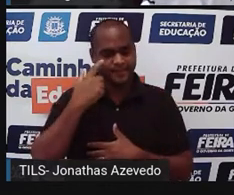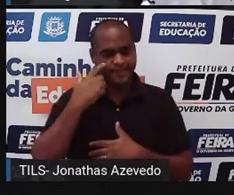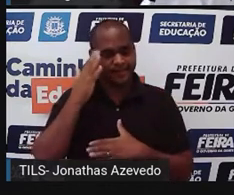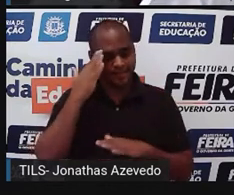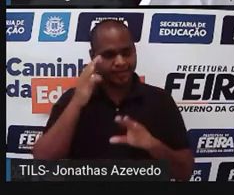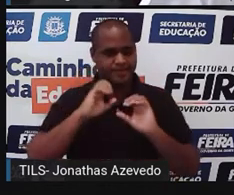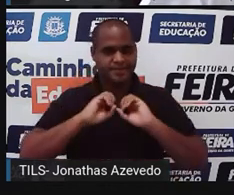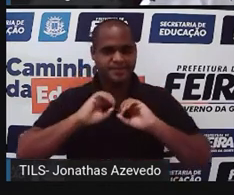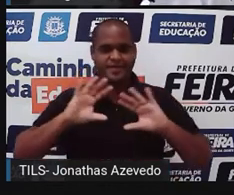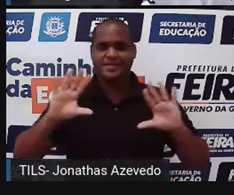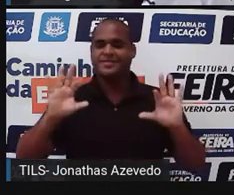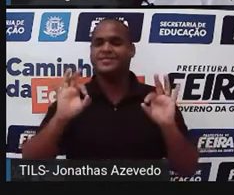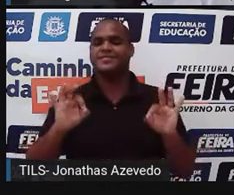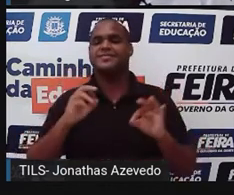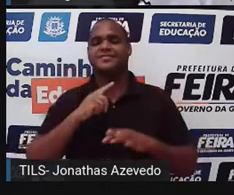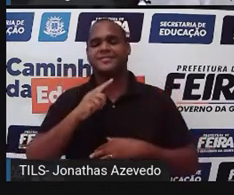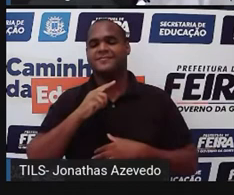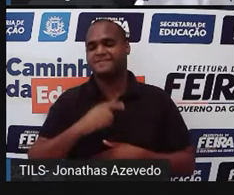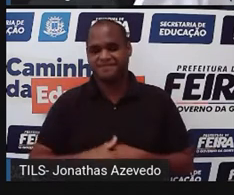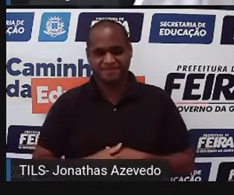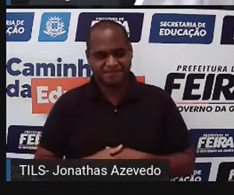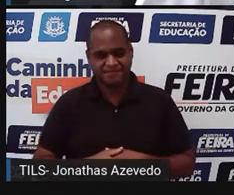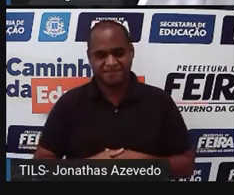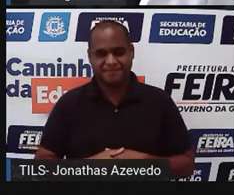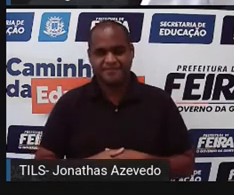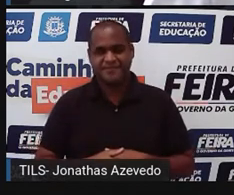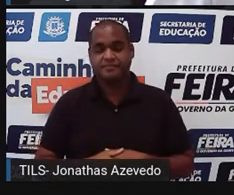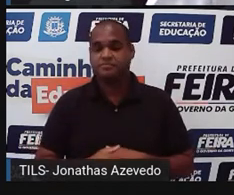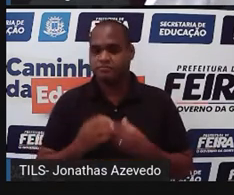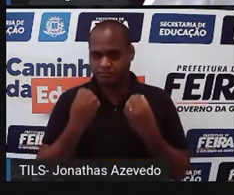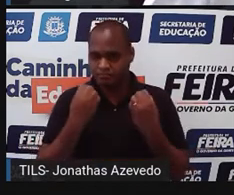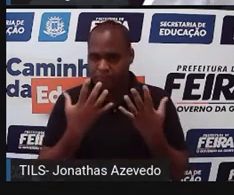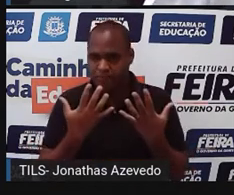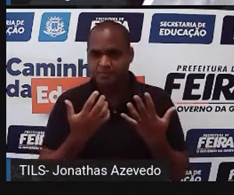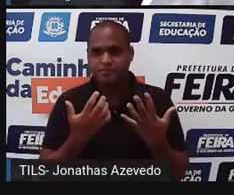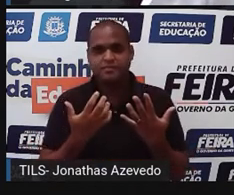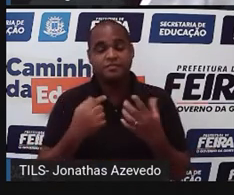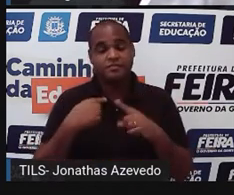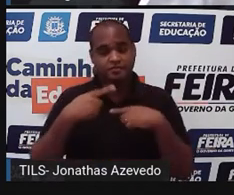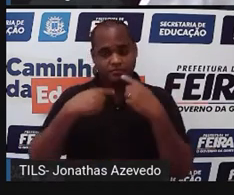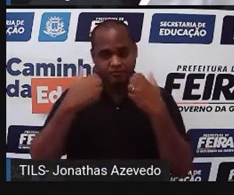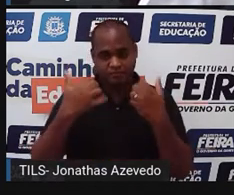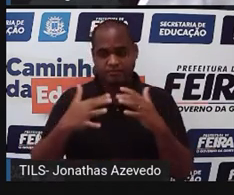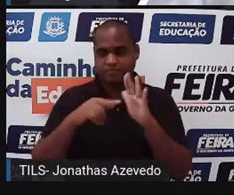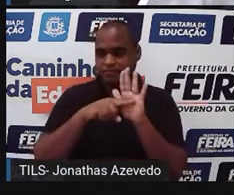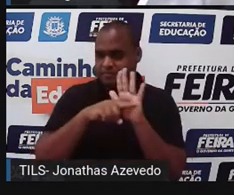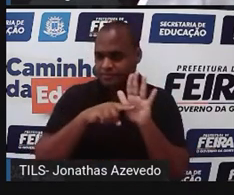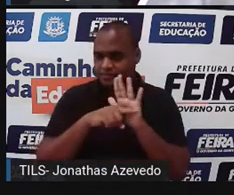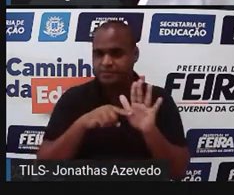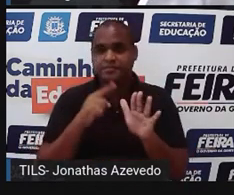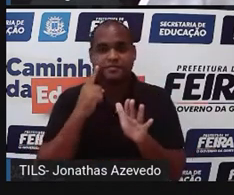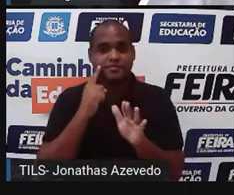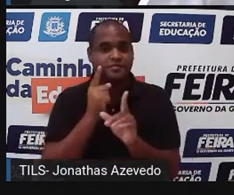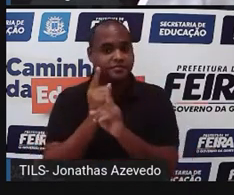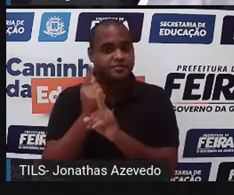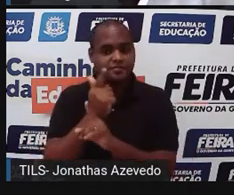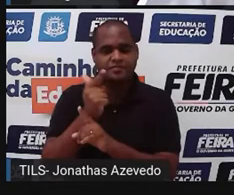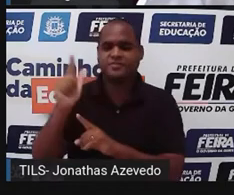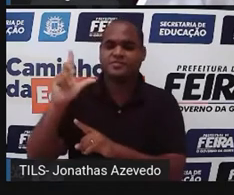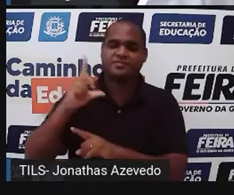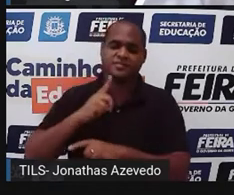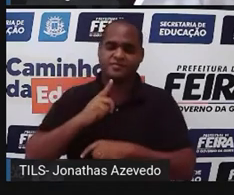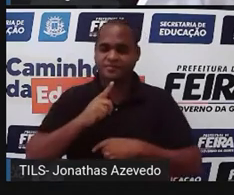muito sentido tá bom bom depois que fez o retângulo tem um outro